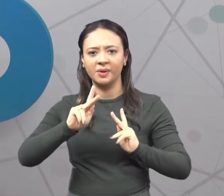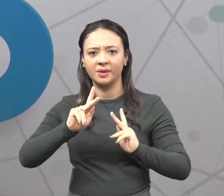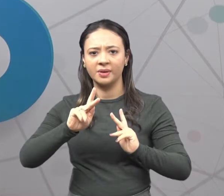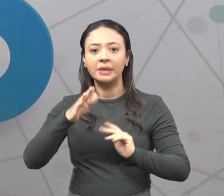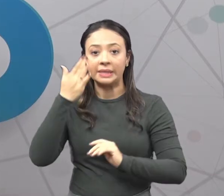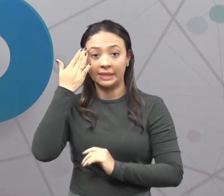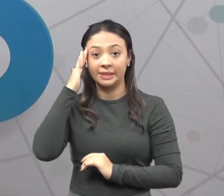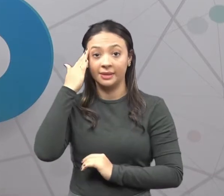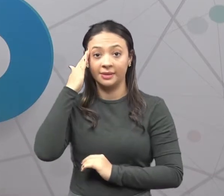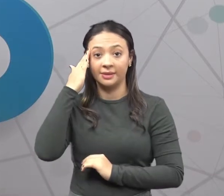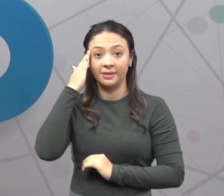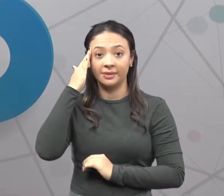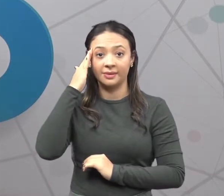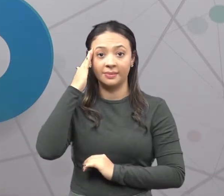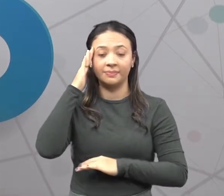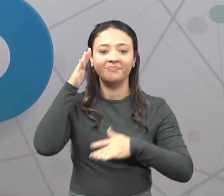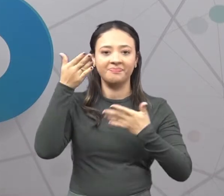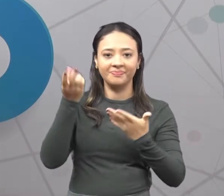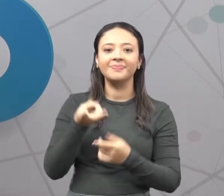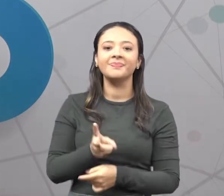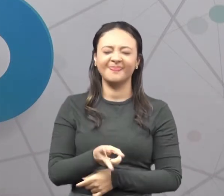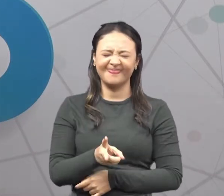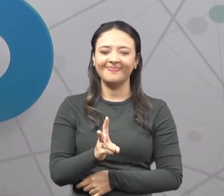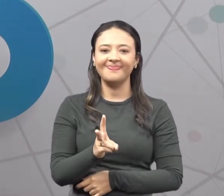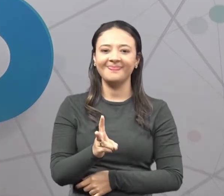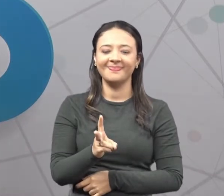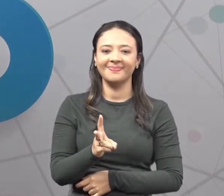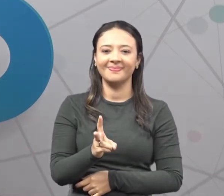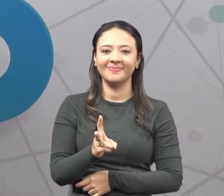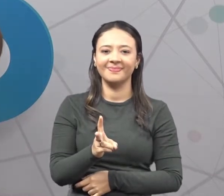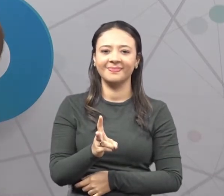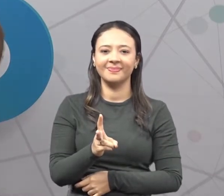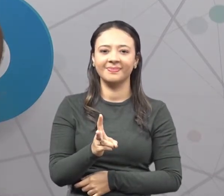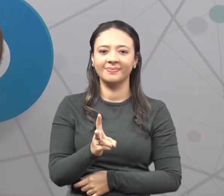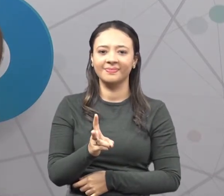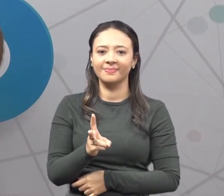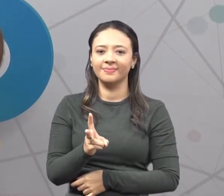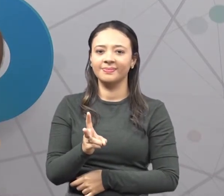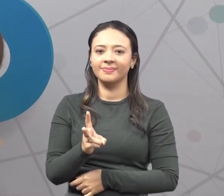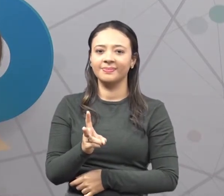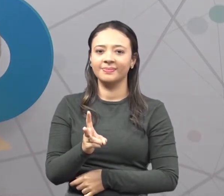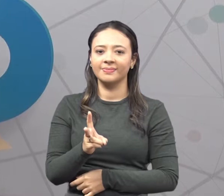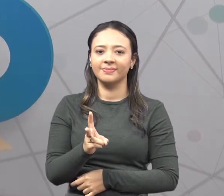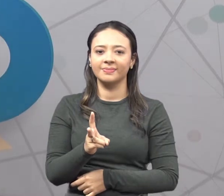até aqui? Vamos dar continuidade, então.